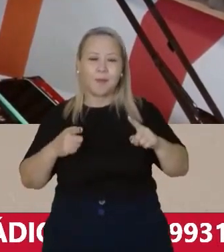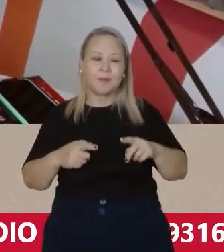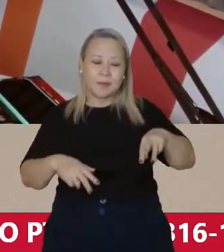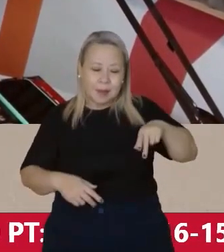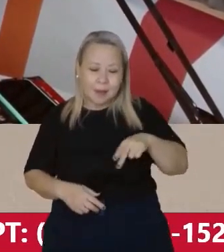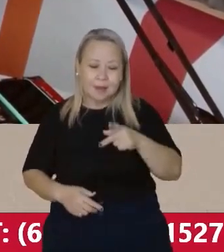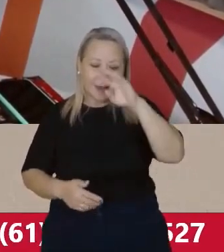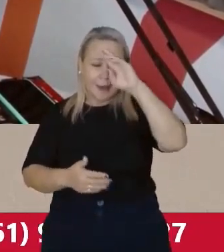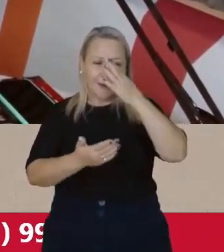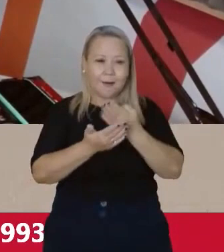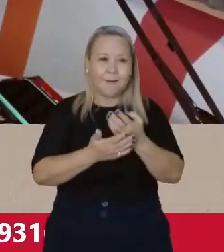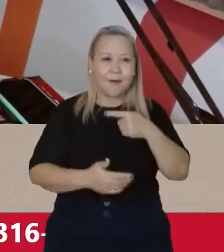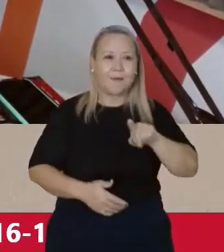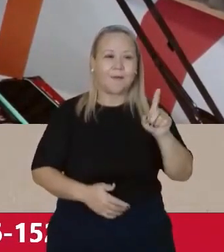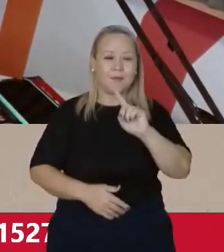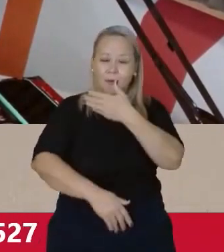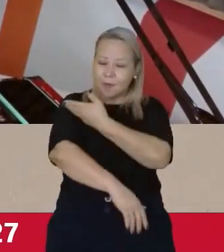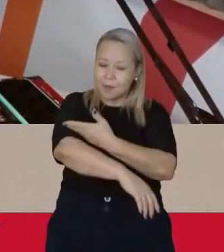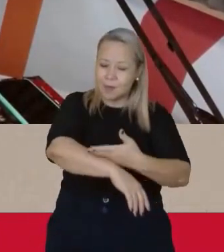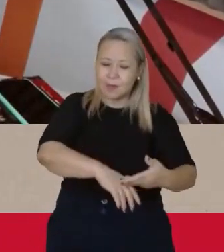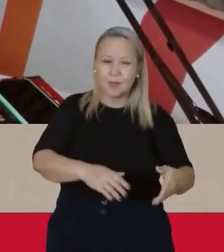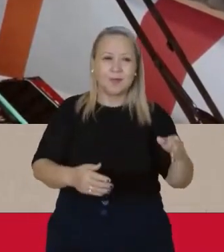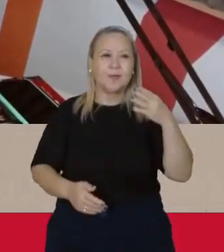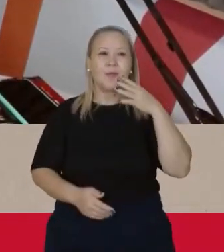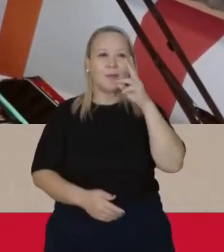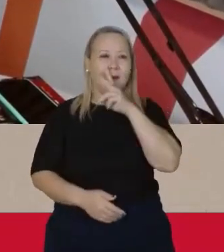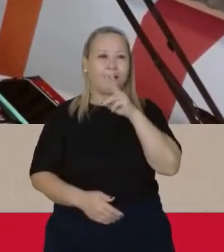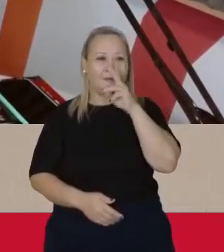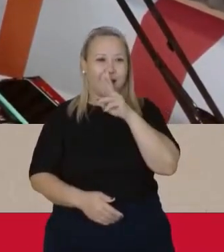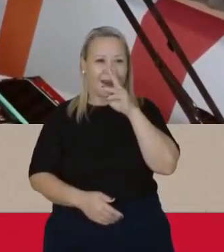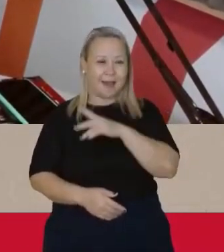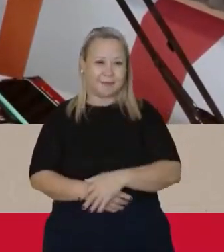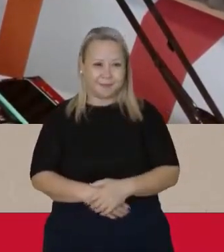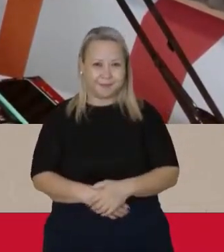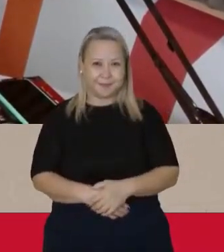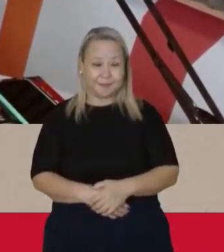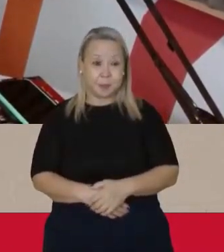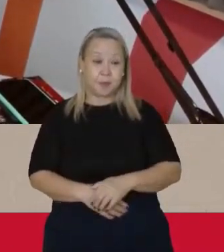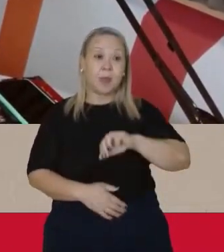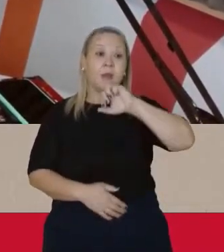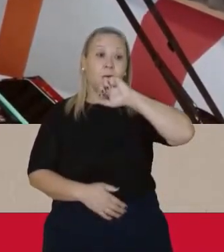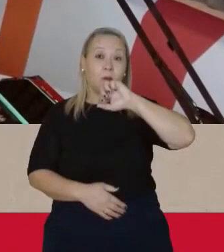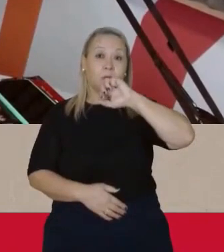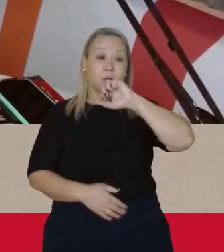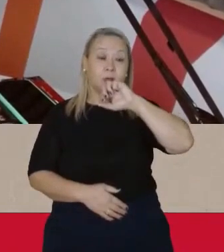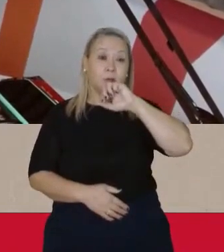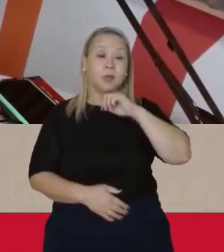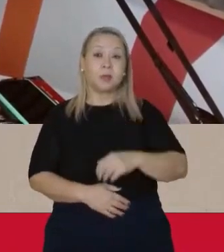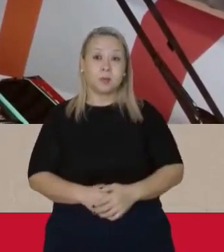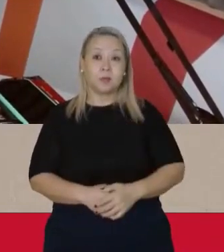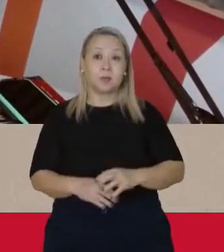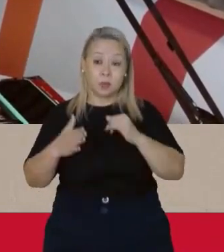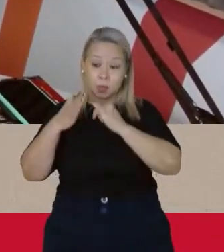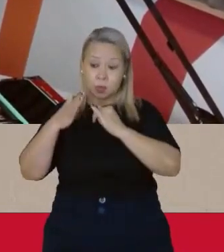fala, não costuma falhar. Obrigado, Amanda, obrigado. Olha, o grande arcebispo Desmond Tutu,